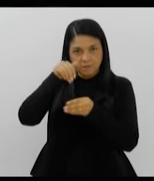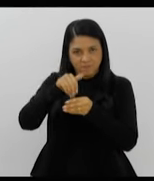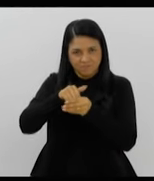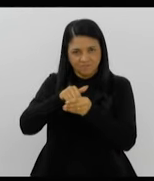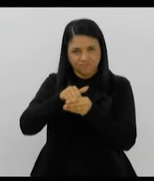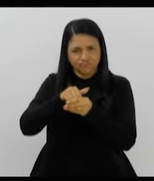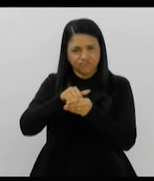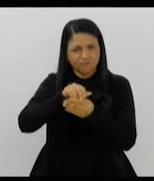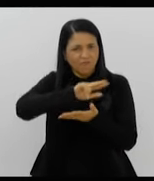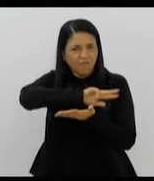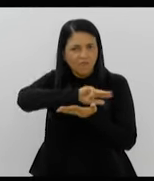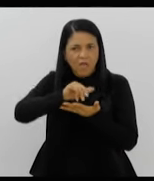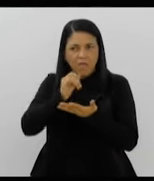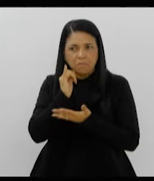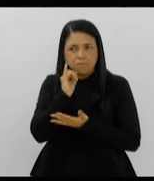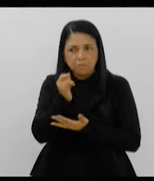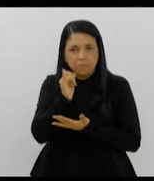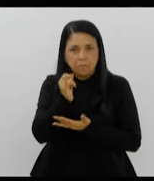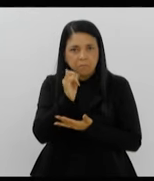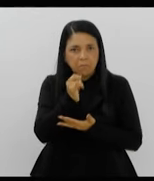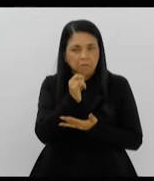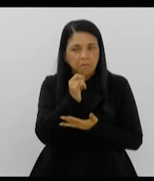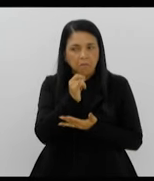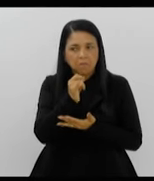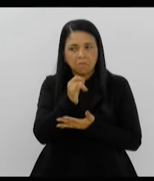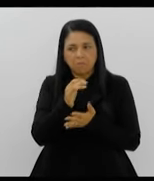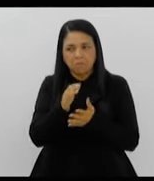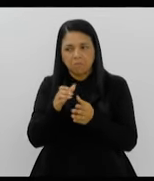de falas para ambos os lados,